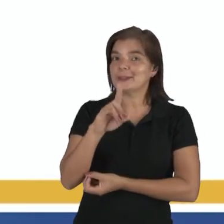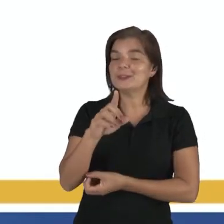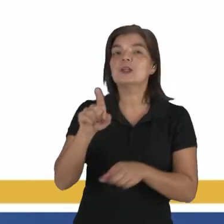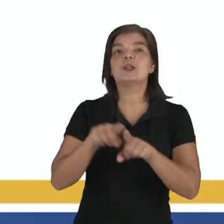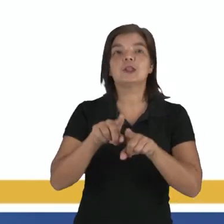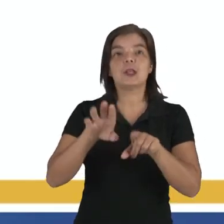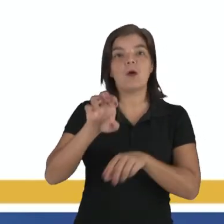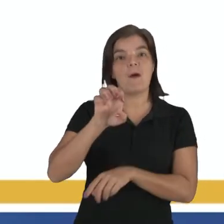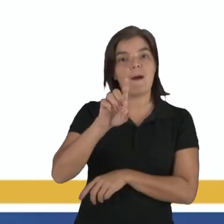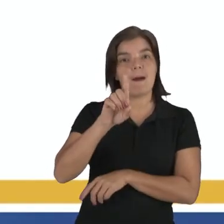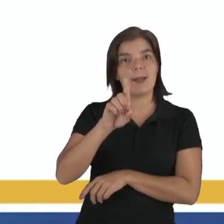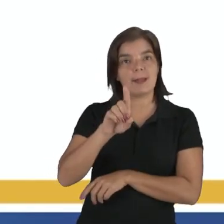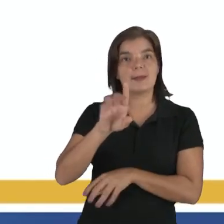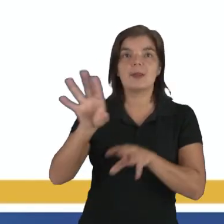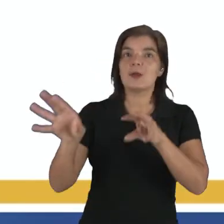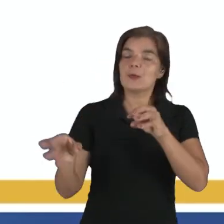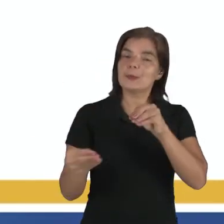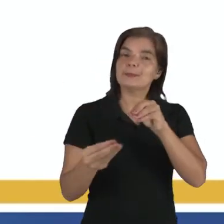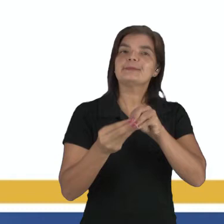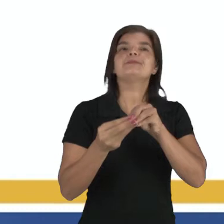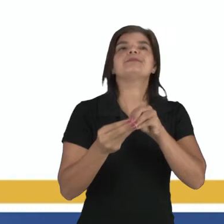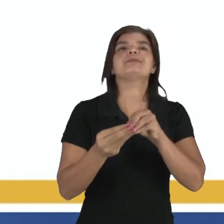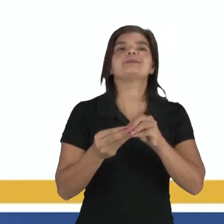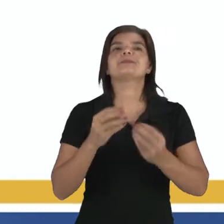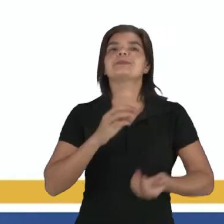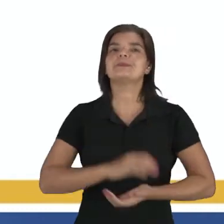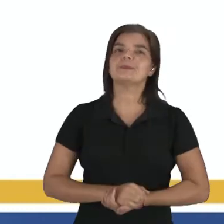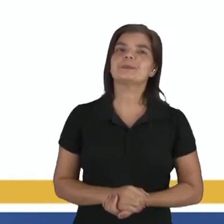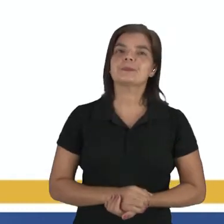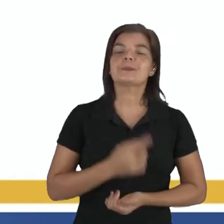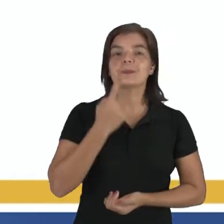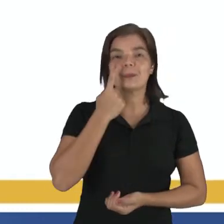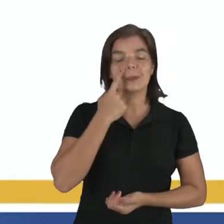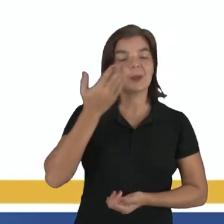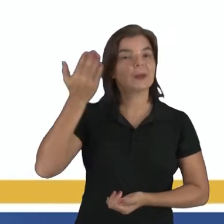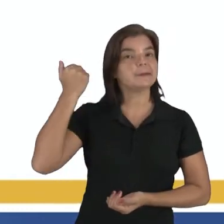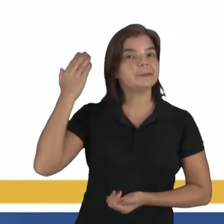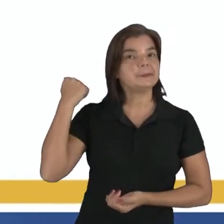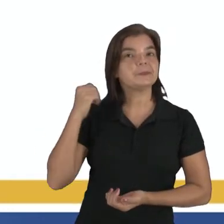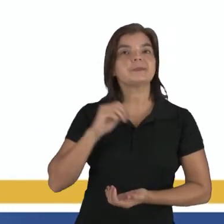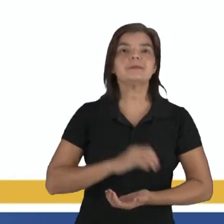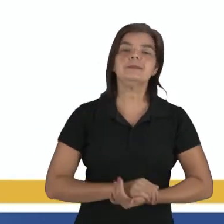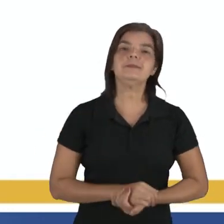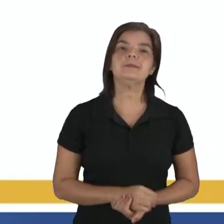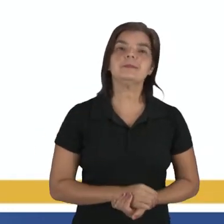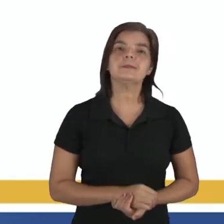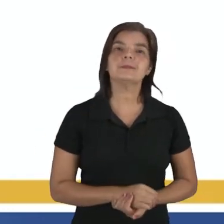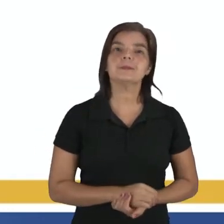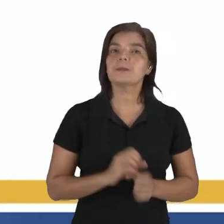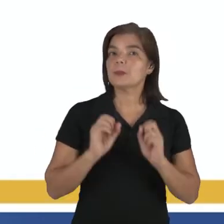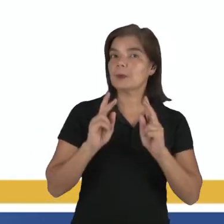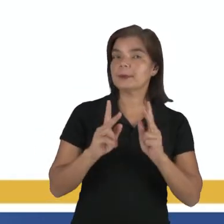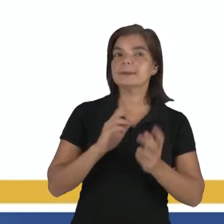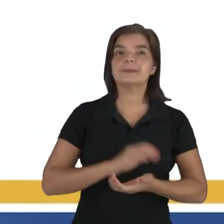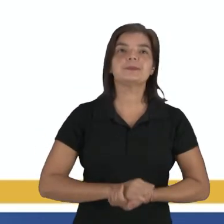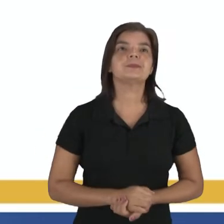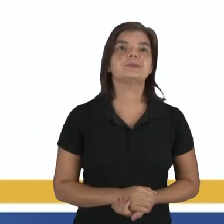did, eu peguei o meu verbo watch e transformei ele no passado, conjuguei ele para o passado. Coloquei o ED no final,